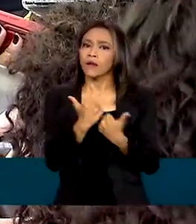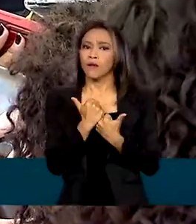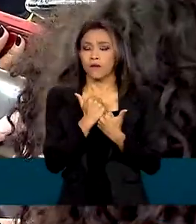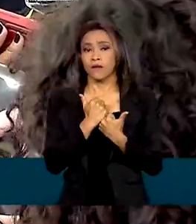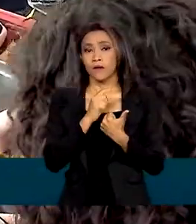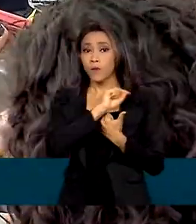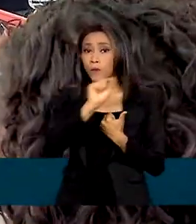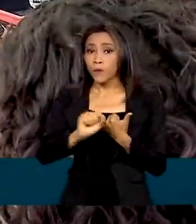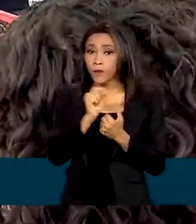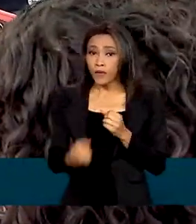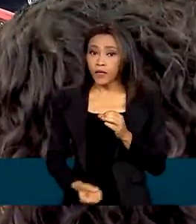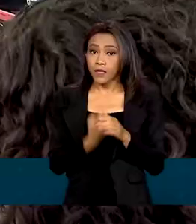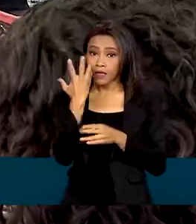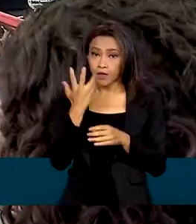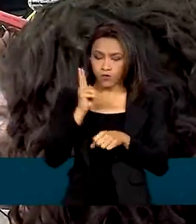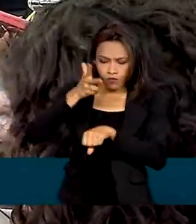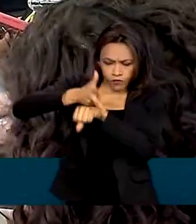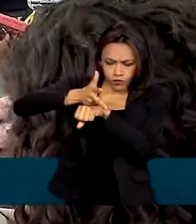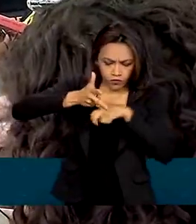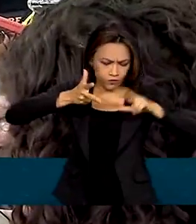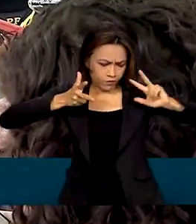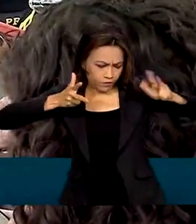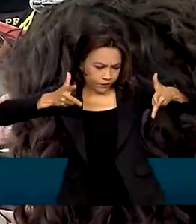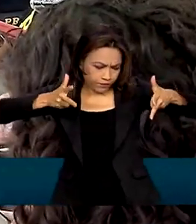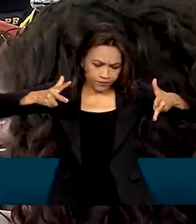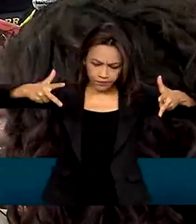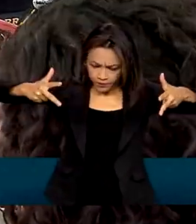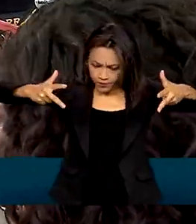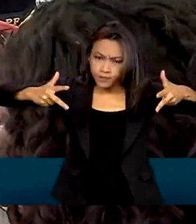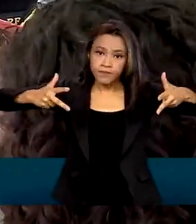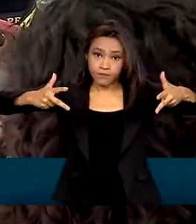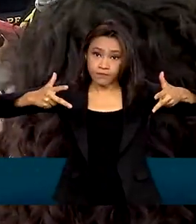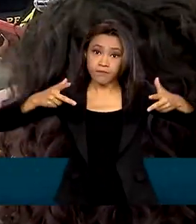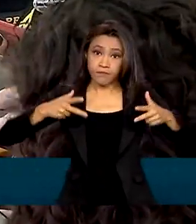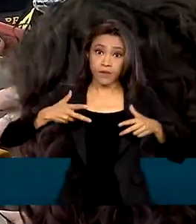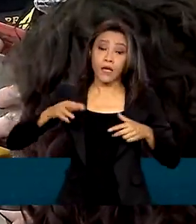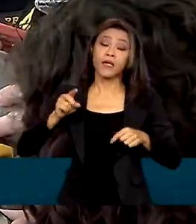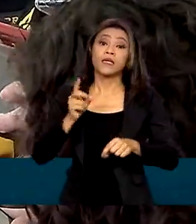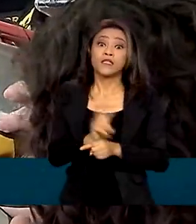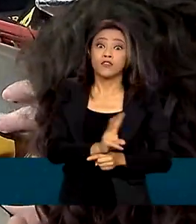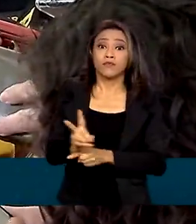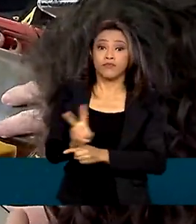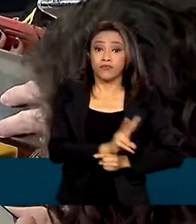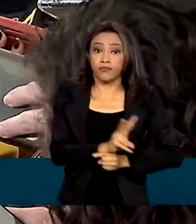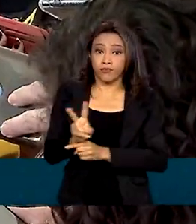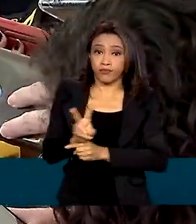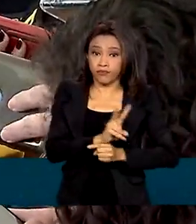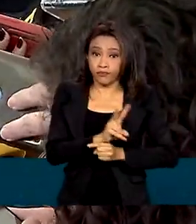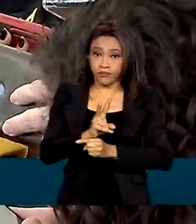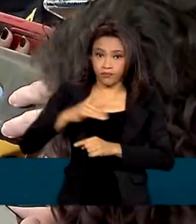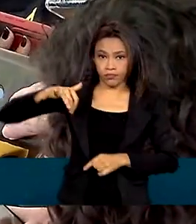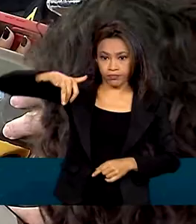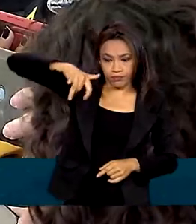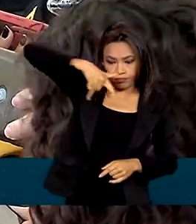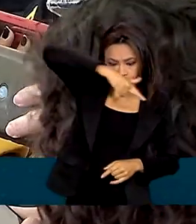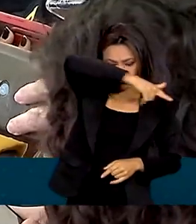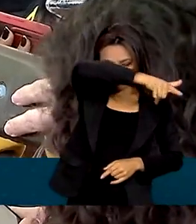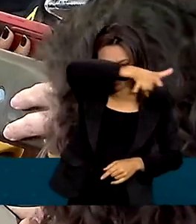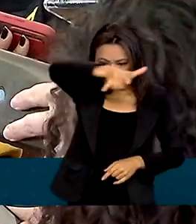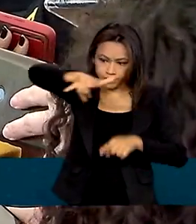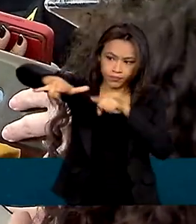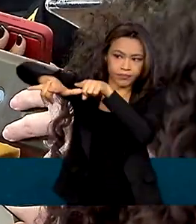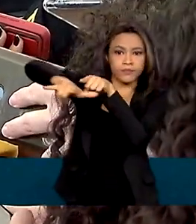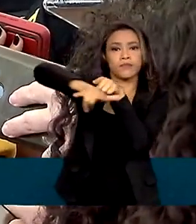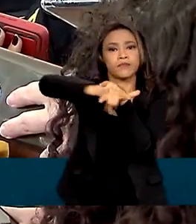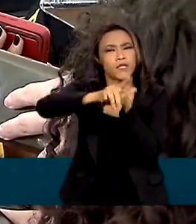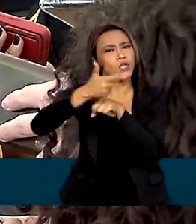com implantação de vídeo monitoramento, com implantação de vigilância via drone e outros